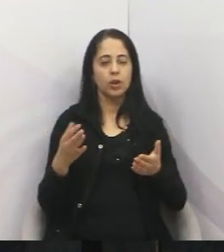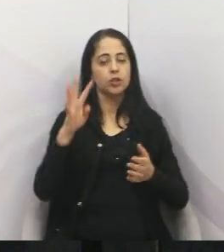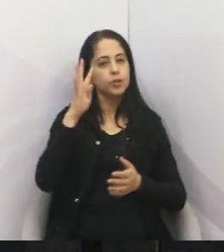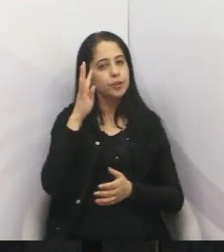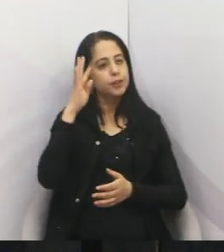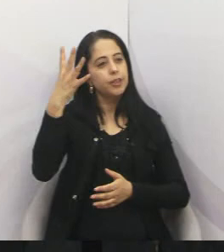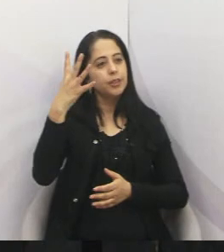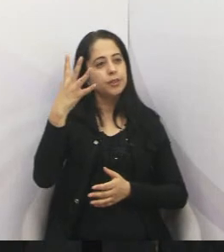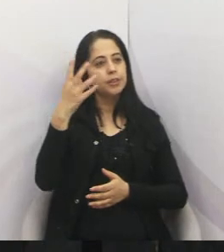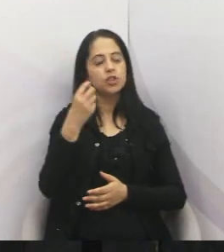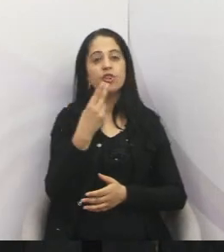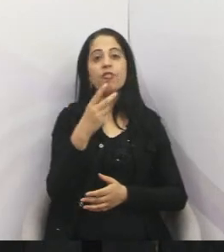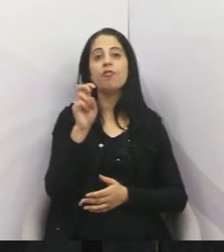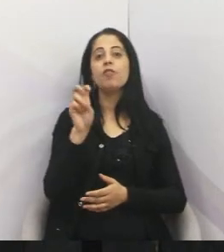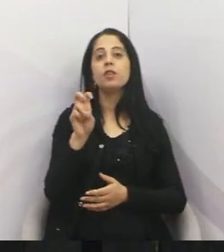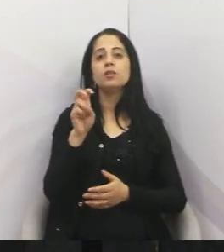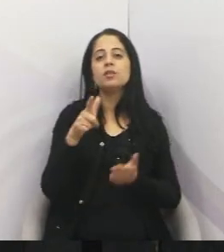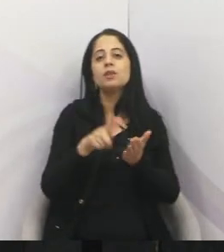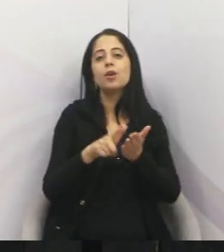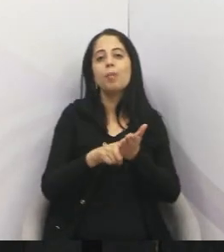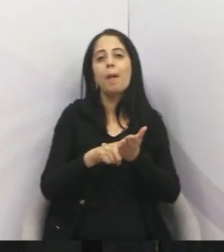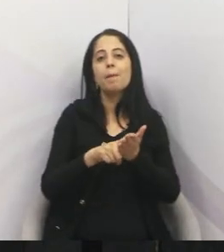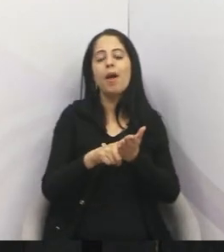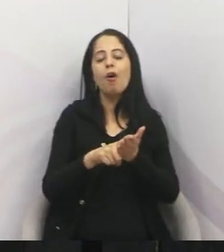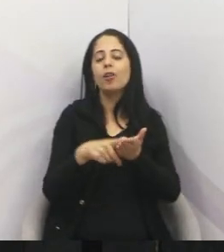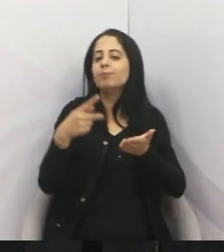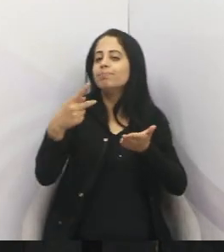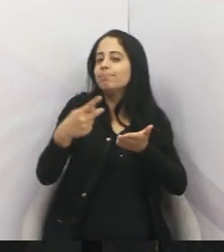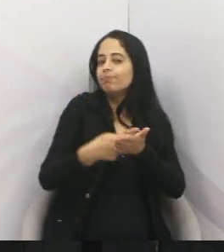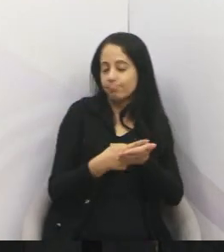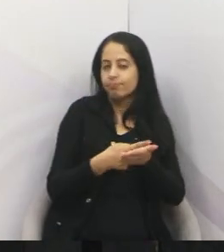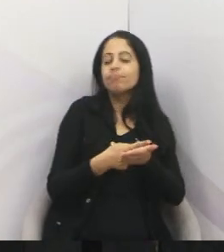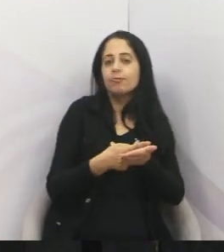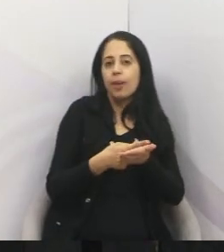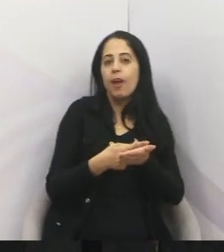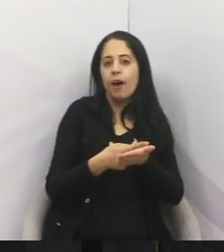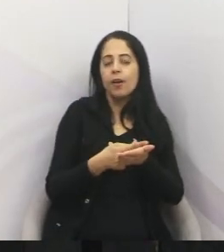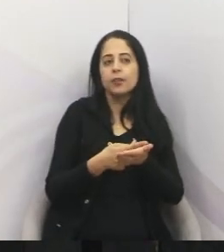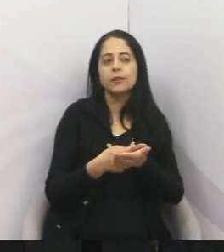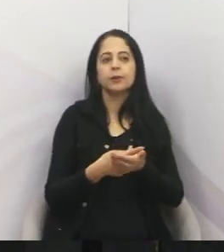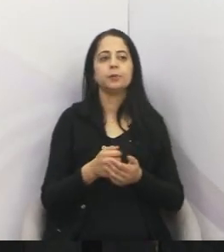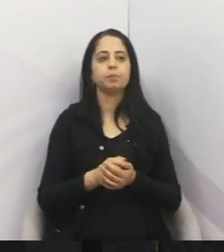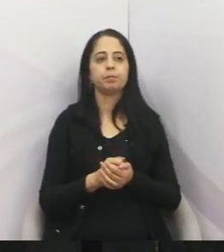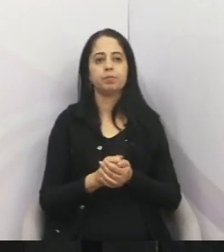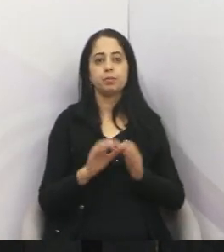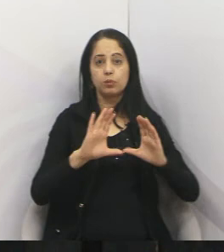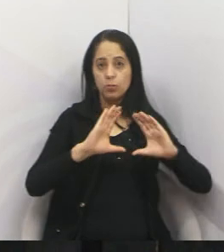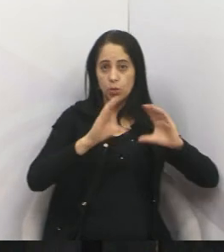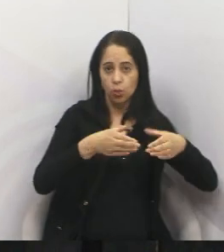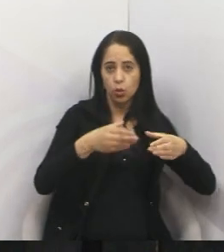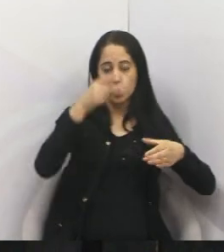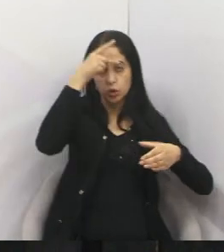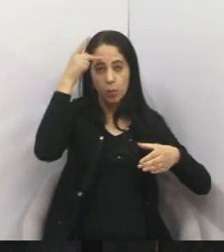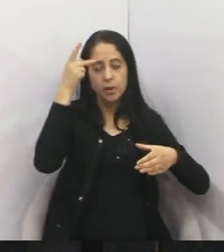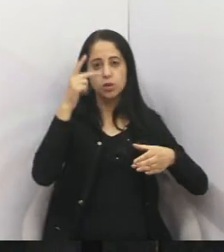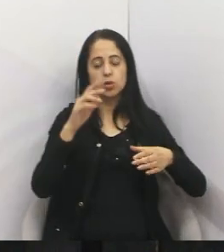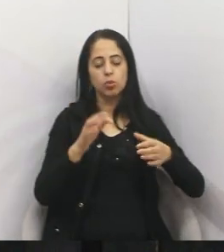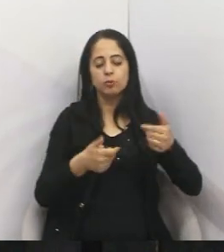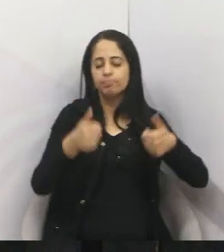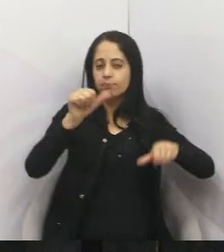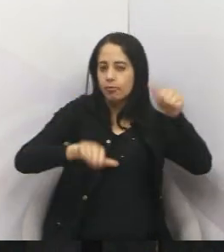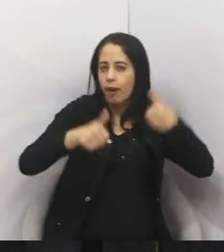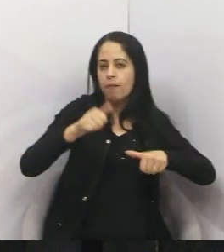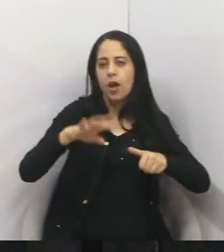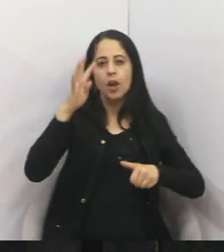decidir pelos 25 cédulas que foram parcial ou totalmente inconclusivas, a comissão eleitoral vai decidir sobre